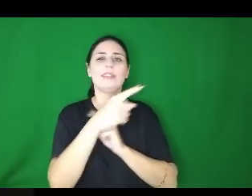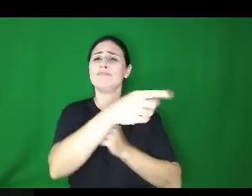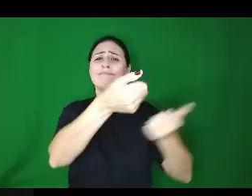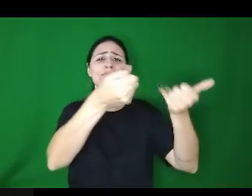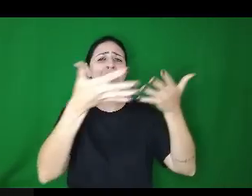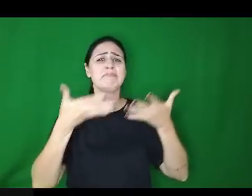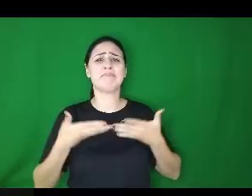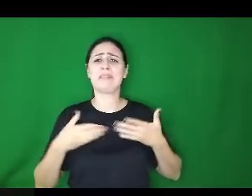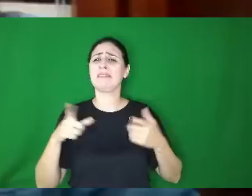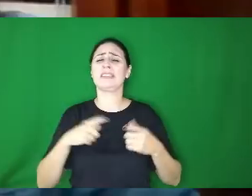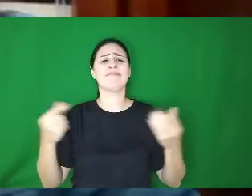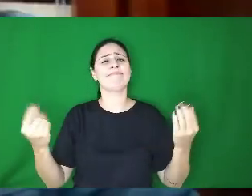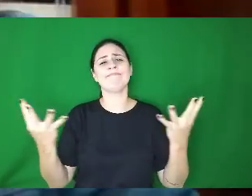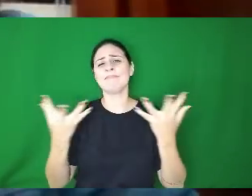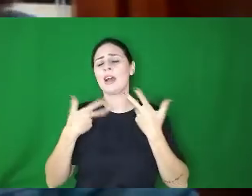gravado. Obrigada.